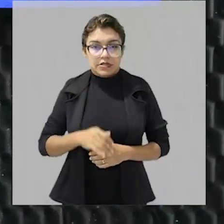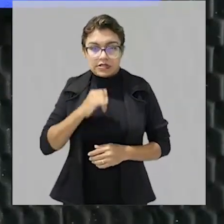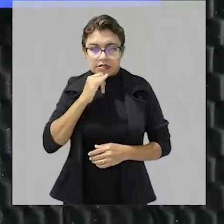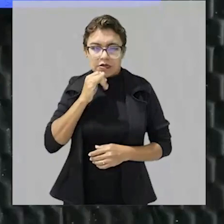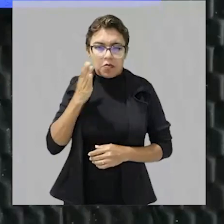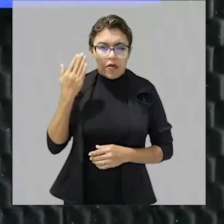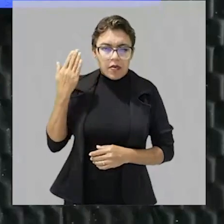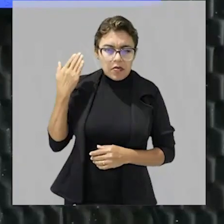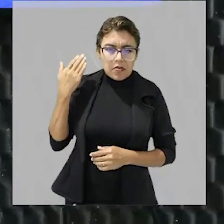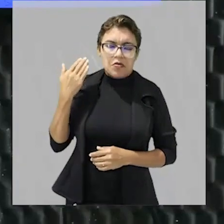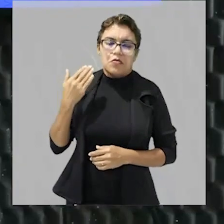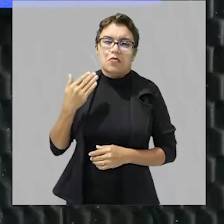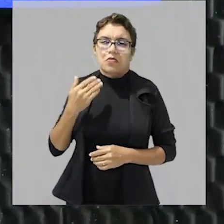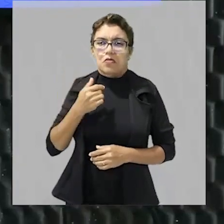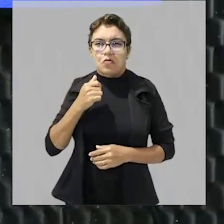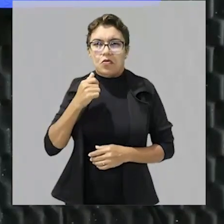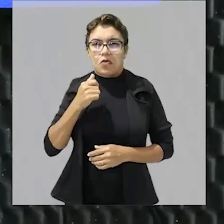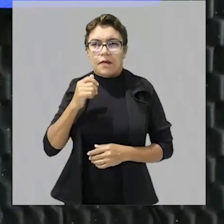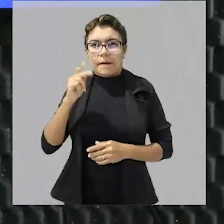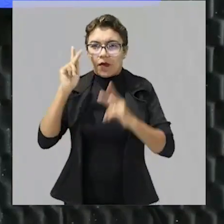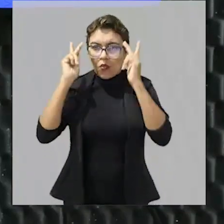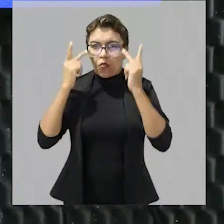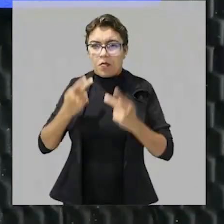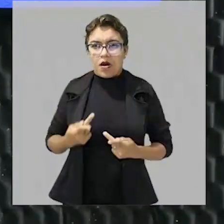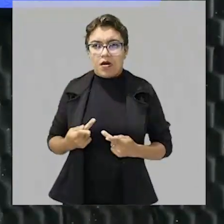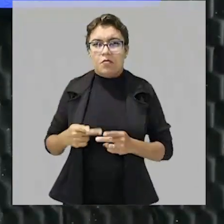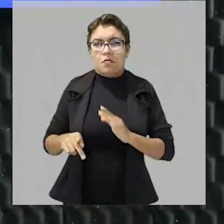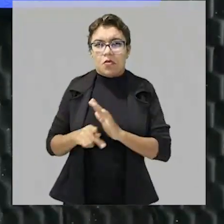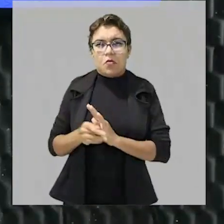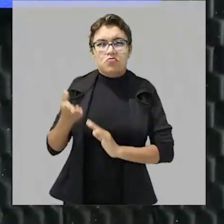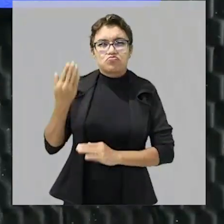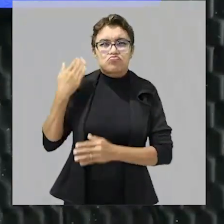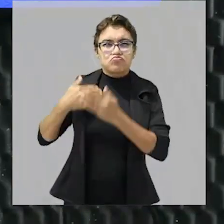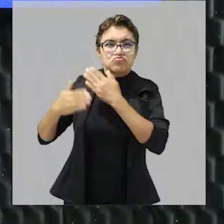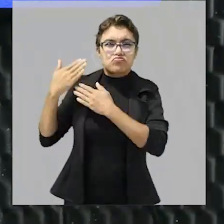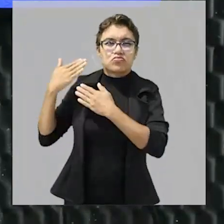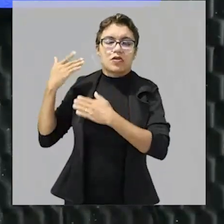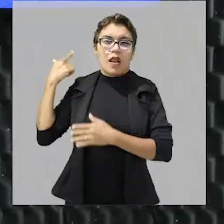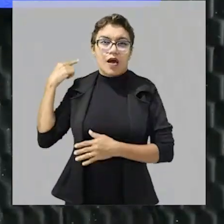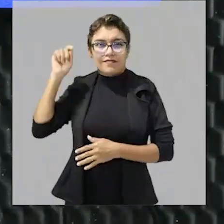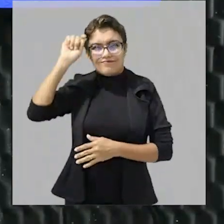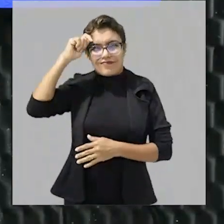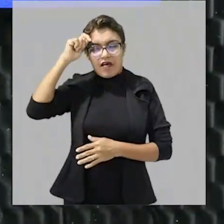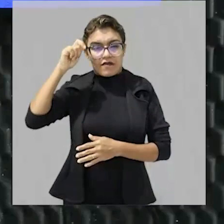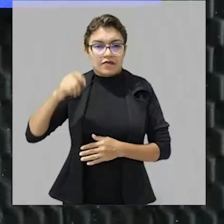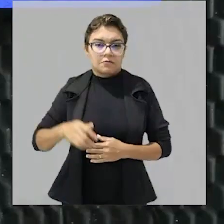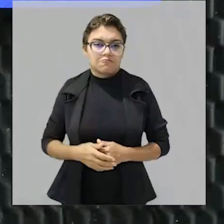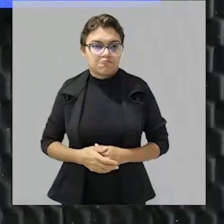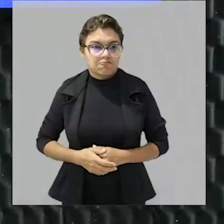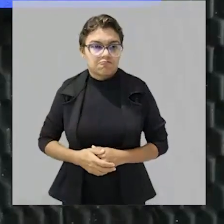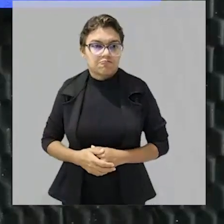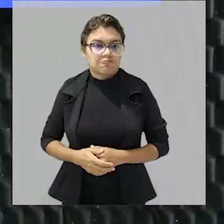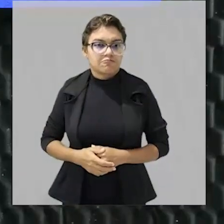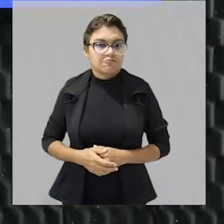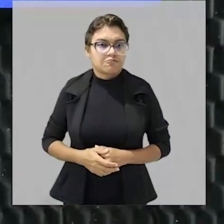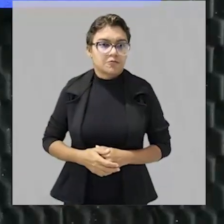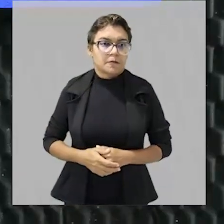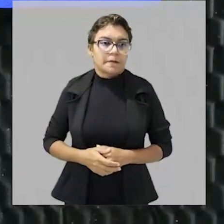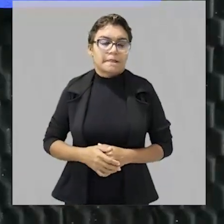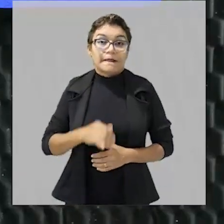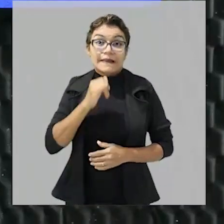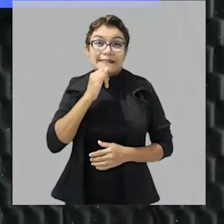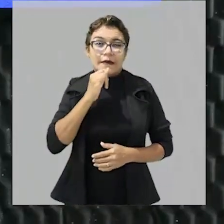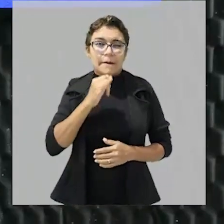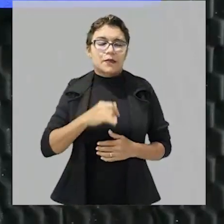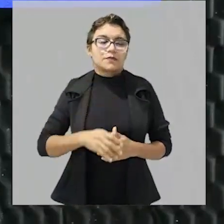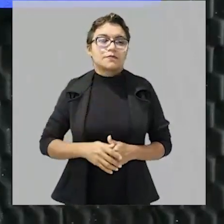leu o texto todinho, a gente lembrou da teoria evolucionista, a gente falou do Homo sapiens, a gente lembrou da história do homem